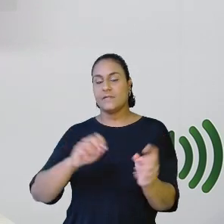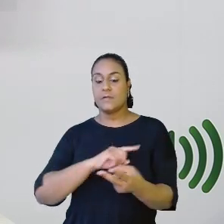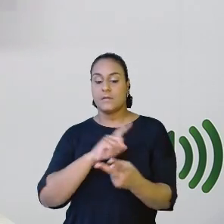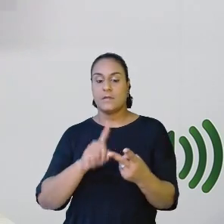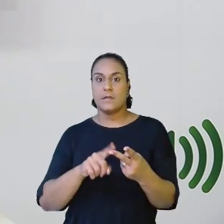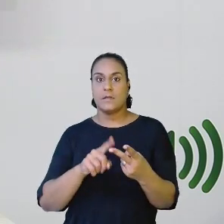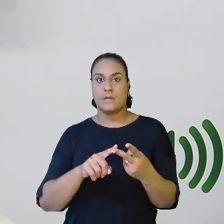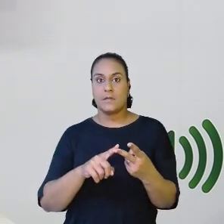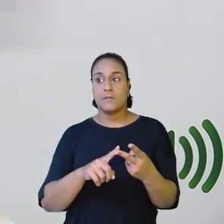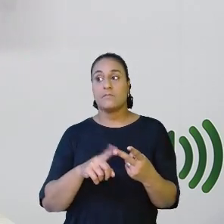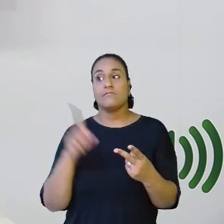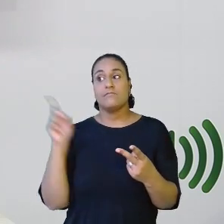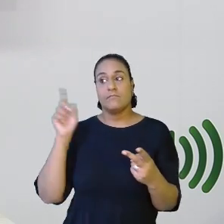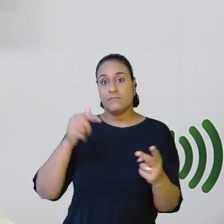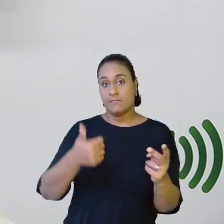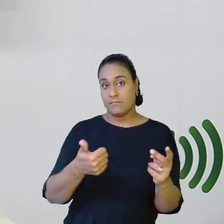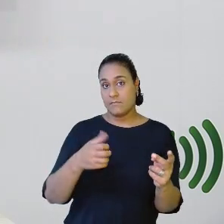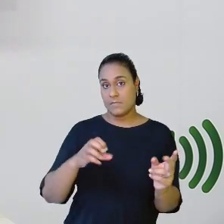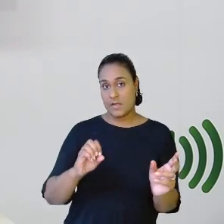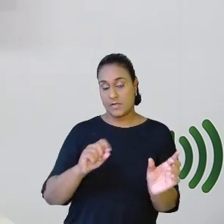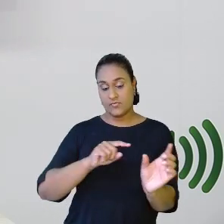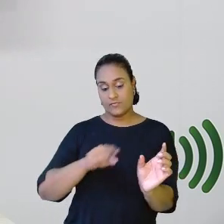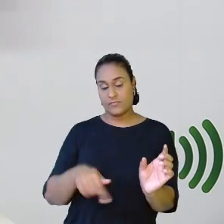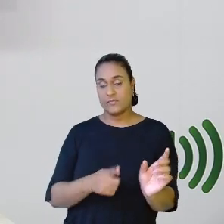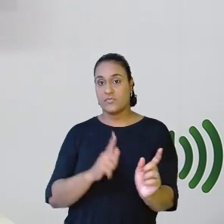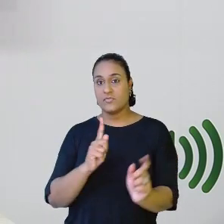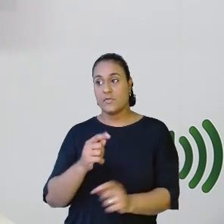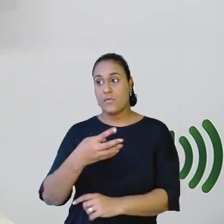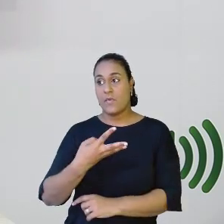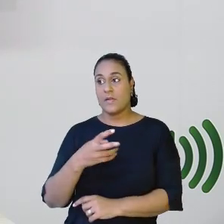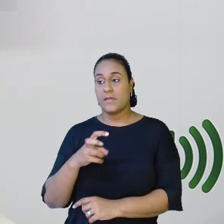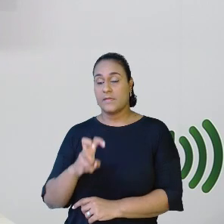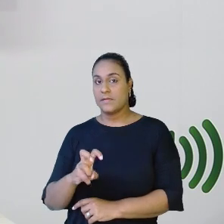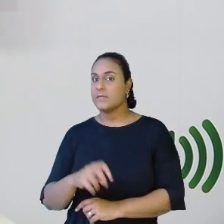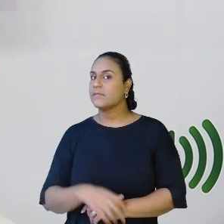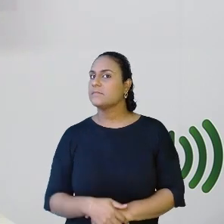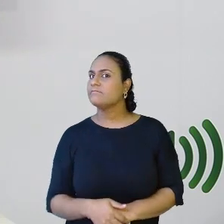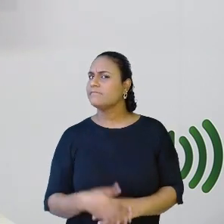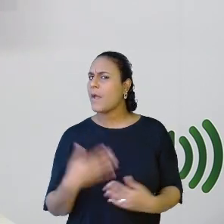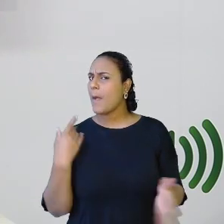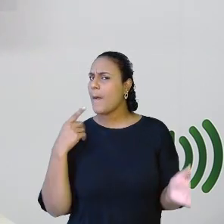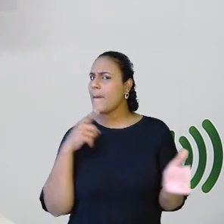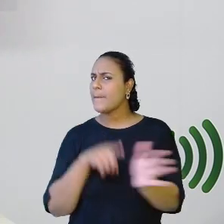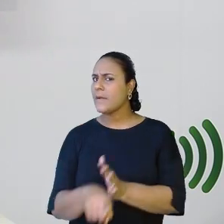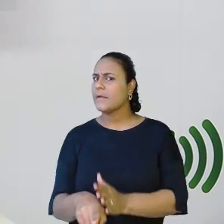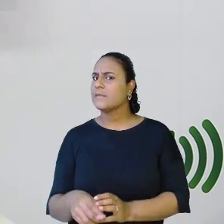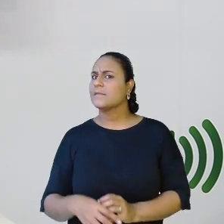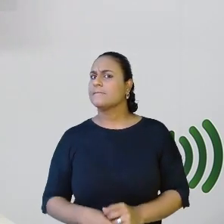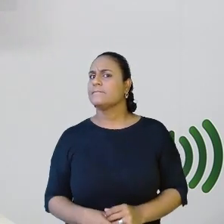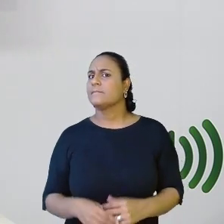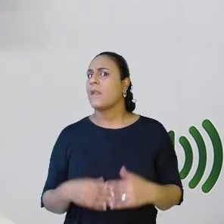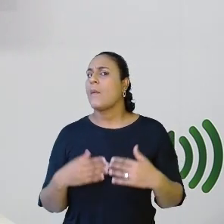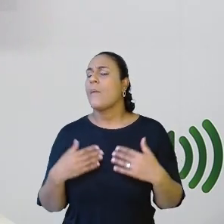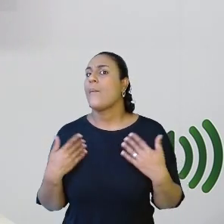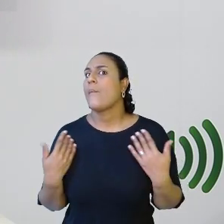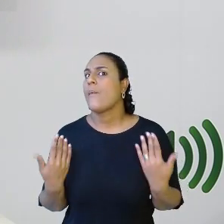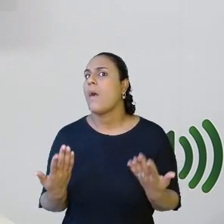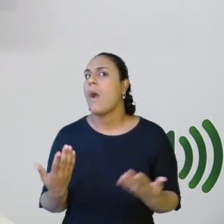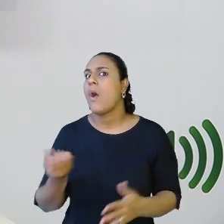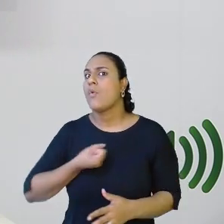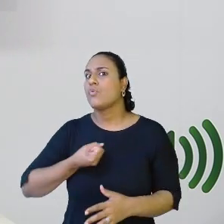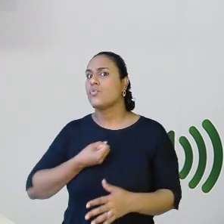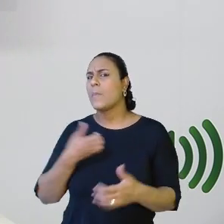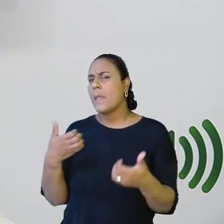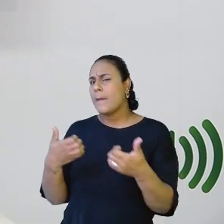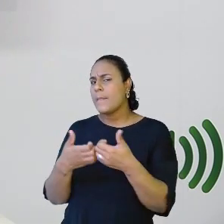tarifa B, 10 centavos. E na tarifa G, 45. Aí eu pergunto, quem é que está mais